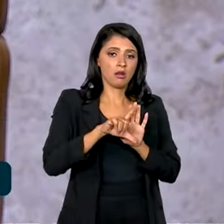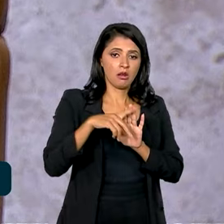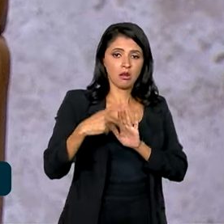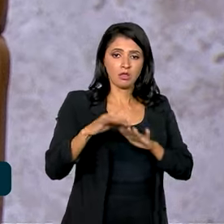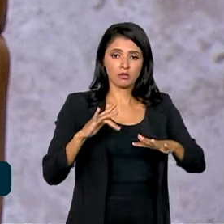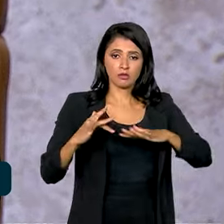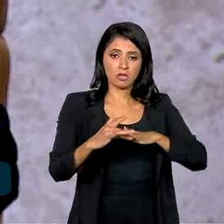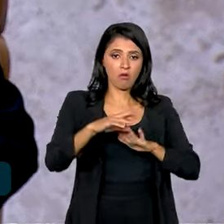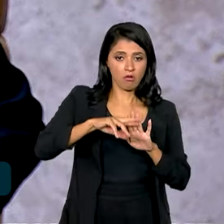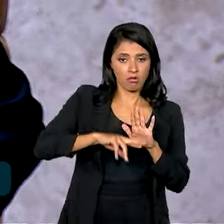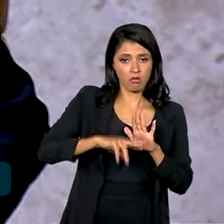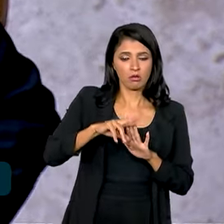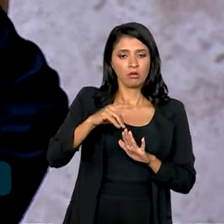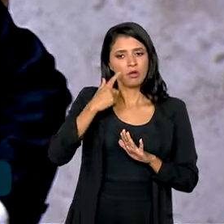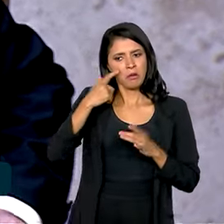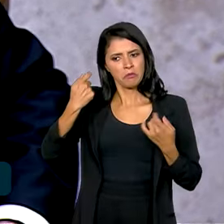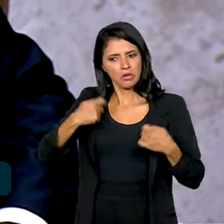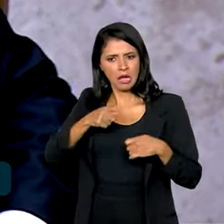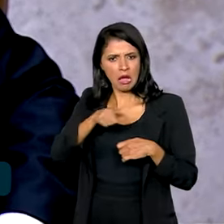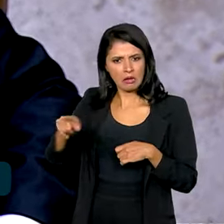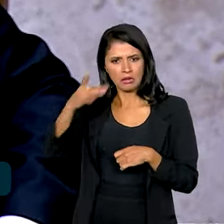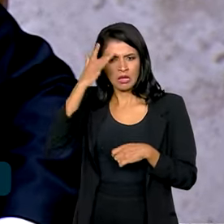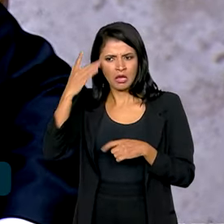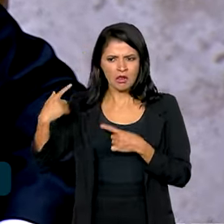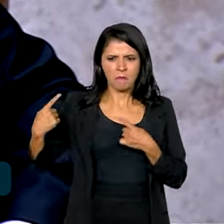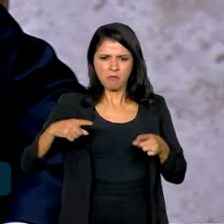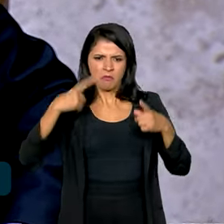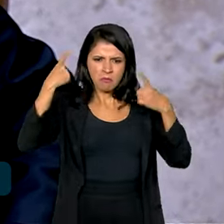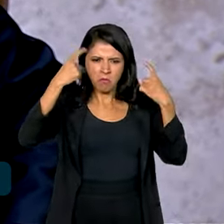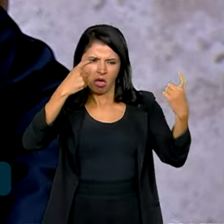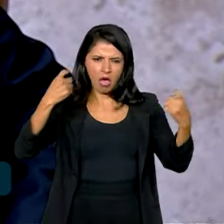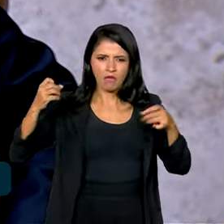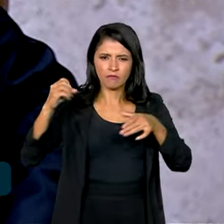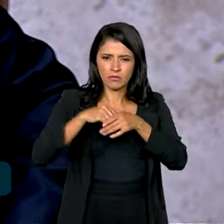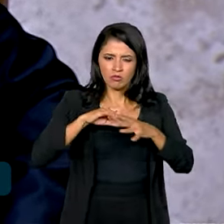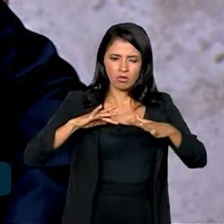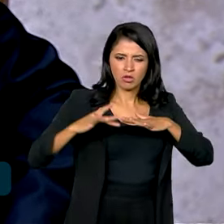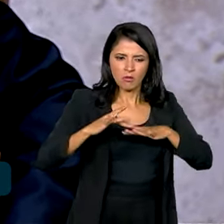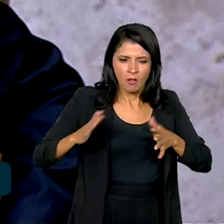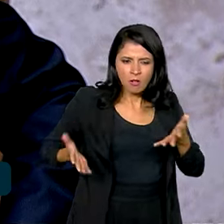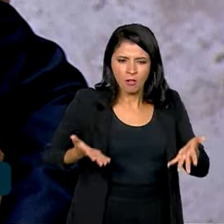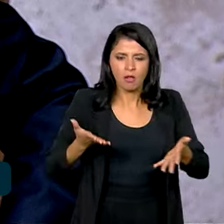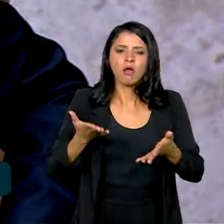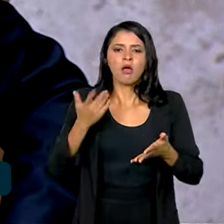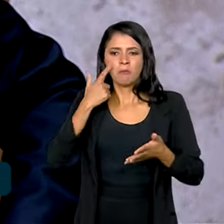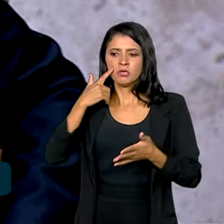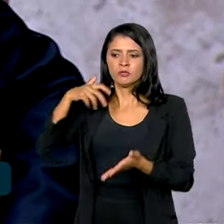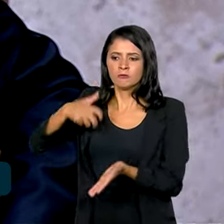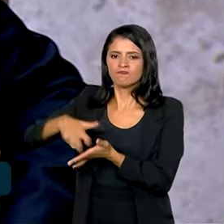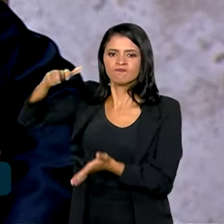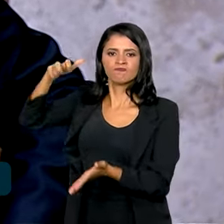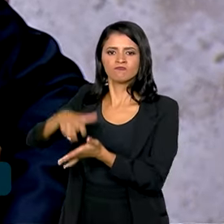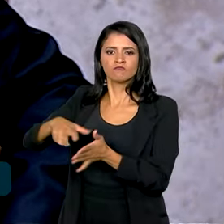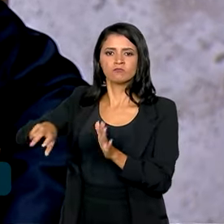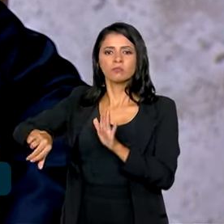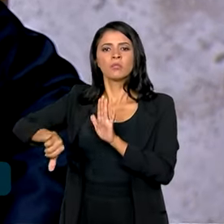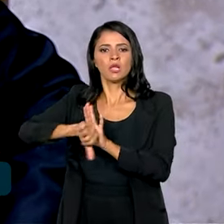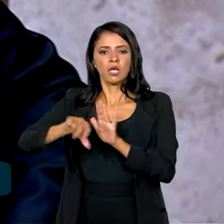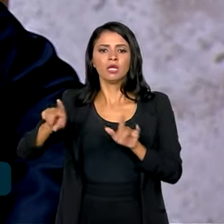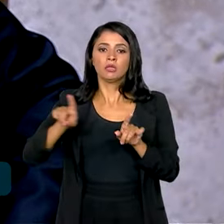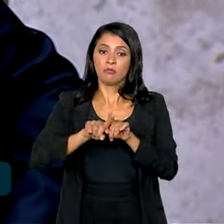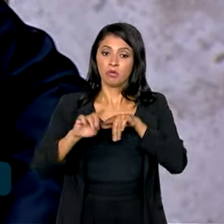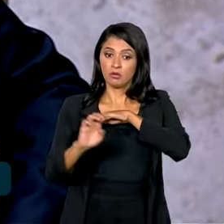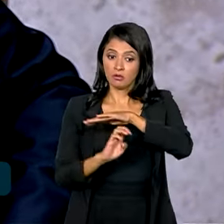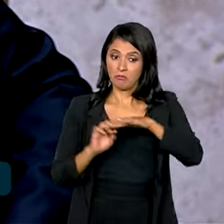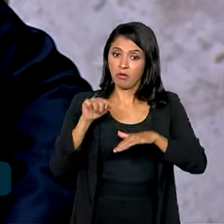preciso criminalizar aqueles que incitam a violência nas redes sociais. Mas é também necessário responsabilizar as